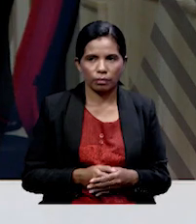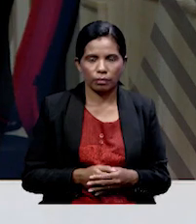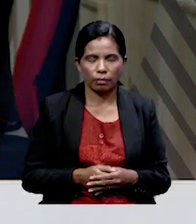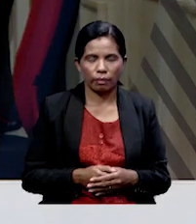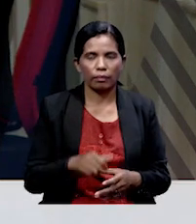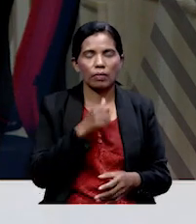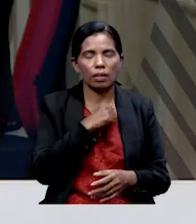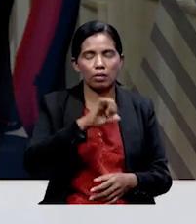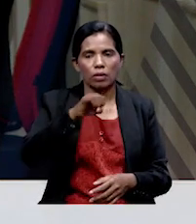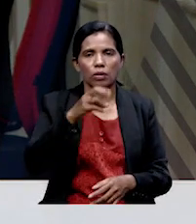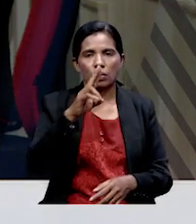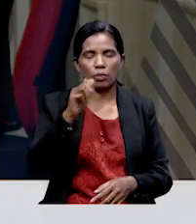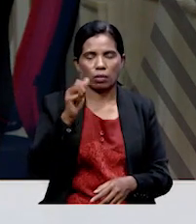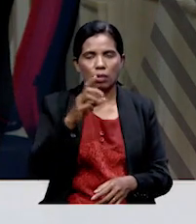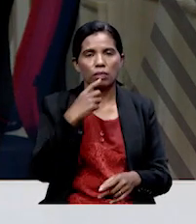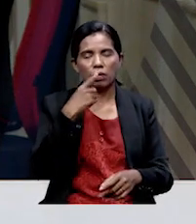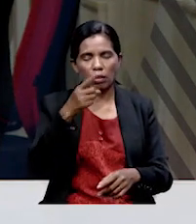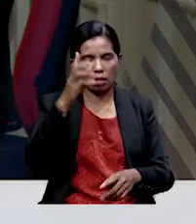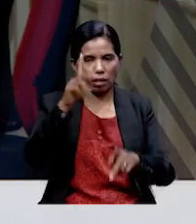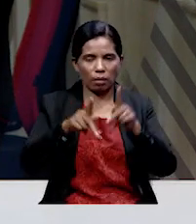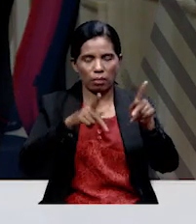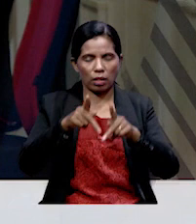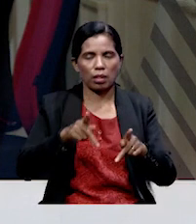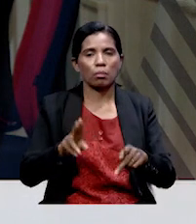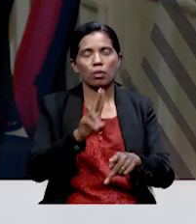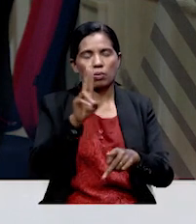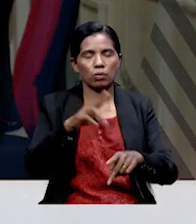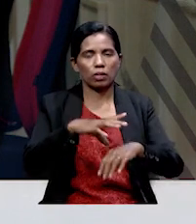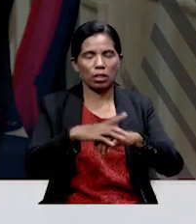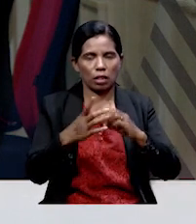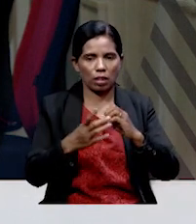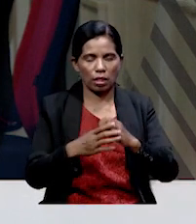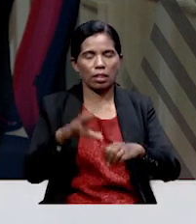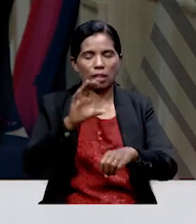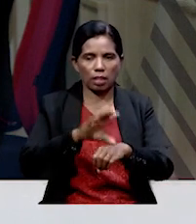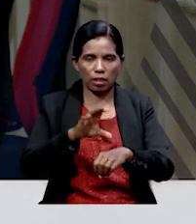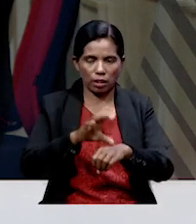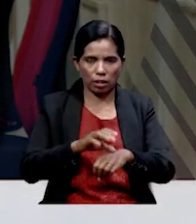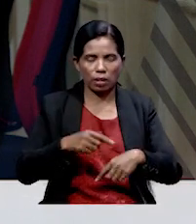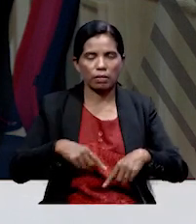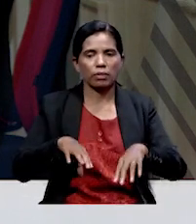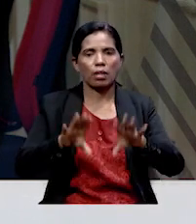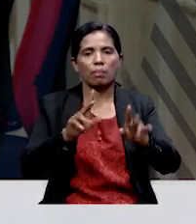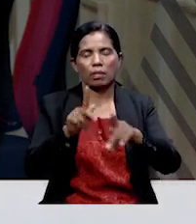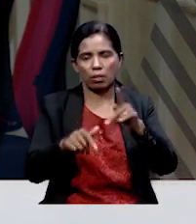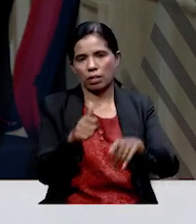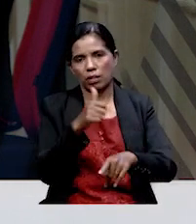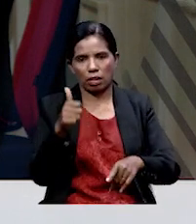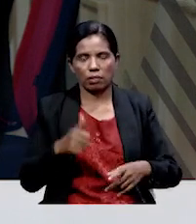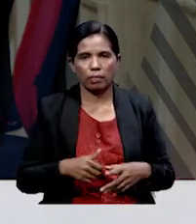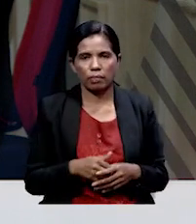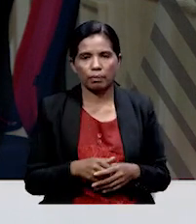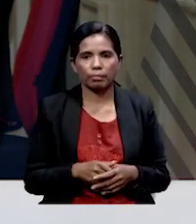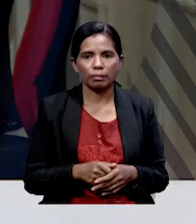Padre Juang Roque preocupa o comunidade nebe ocupa no fantutan rai paroque comoronian ba emaseloco.